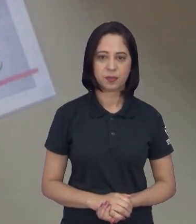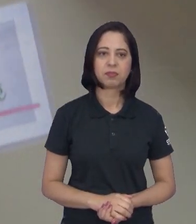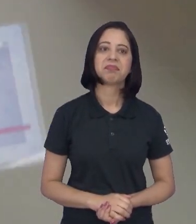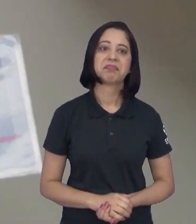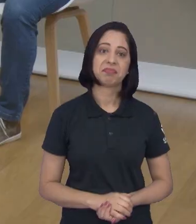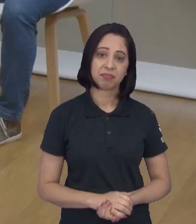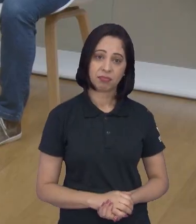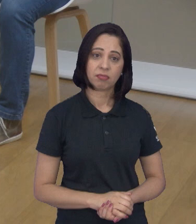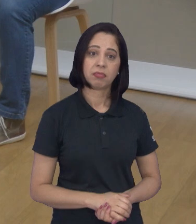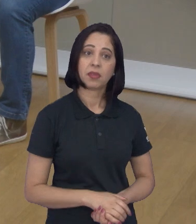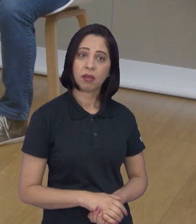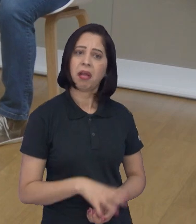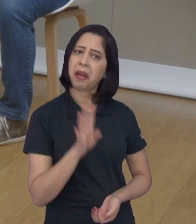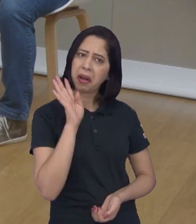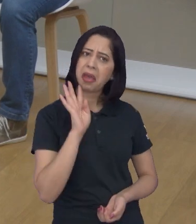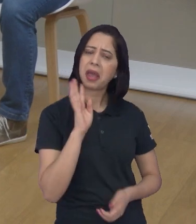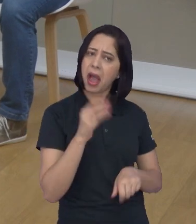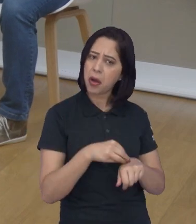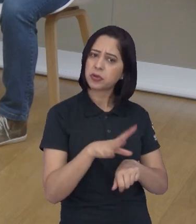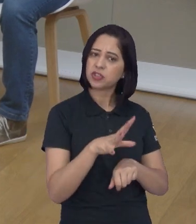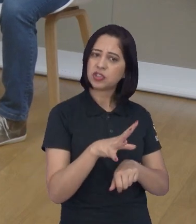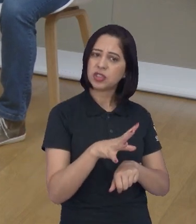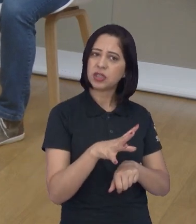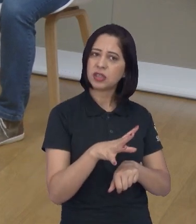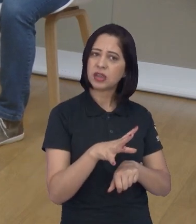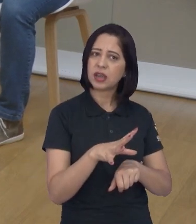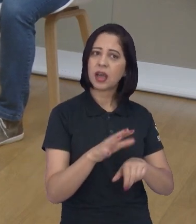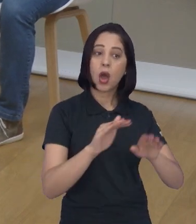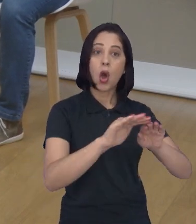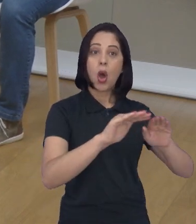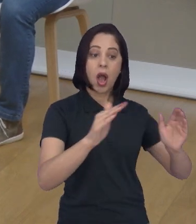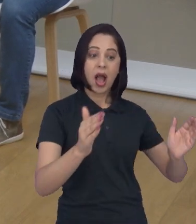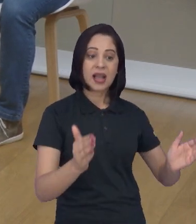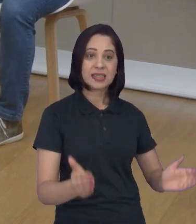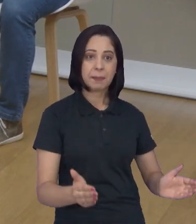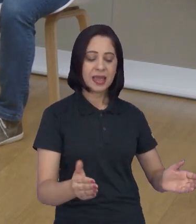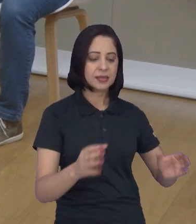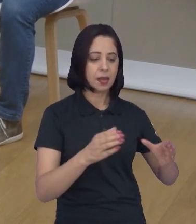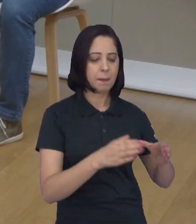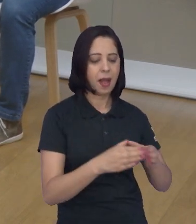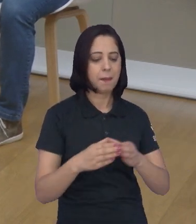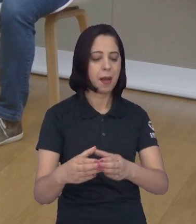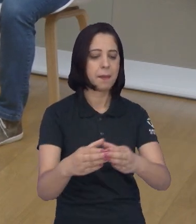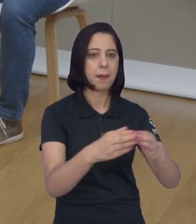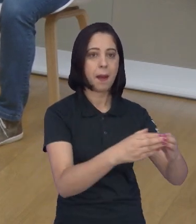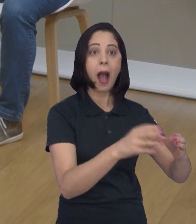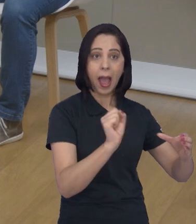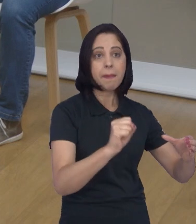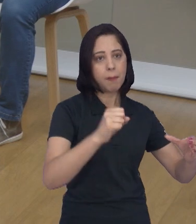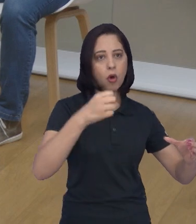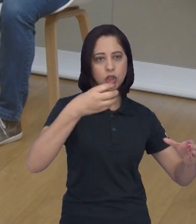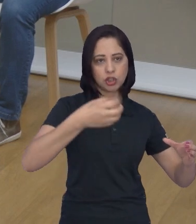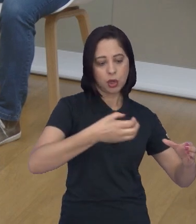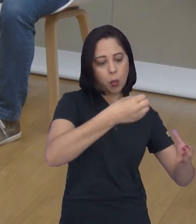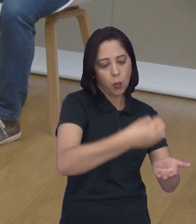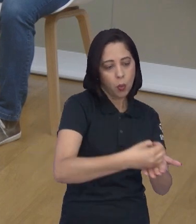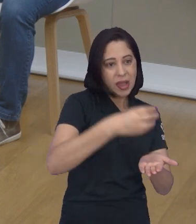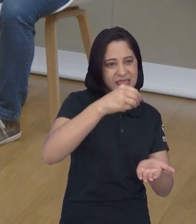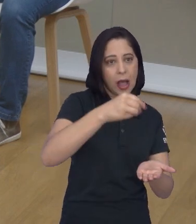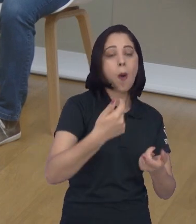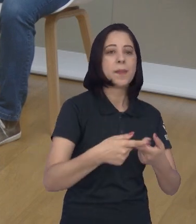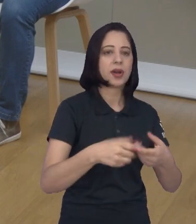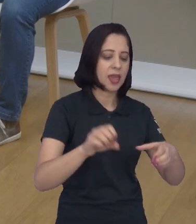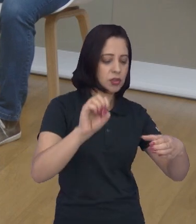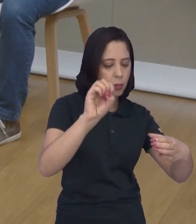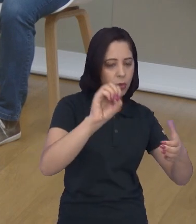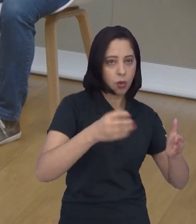Doutor ela falou nossa que legal essa dica de deixar o sal em cima da mesa nunca pensei nisso é muito boa dica é porque realmente você vai colocar só um pouquinho